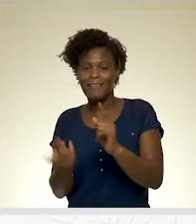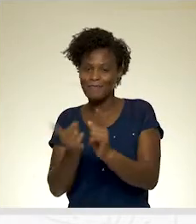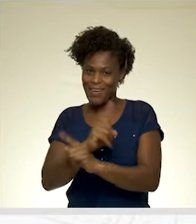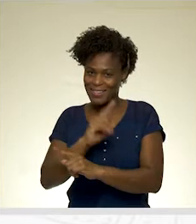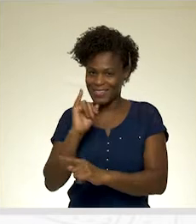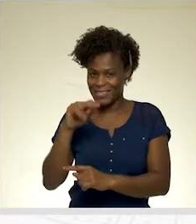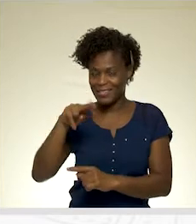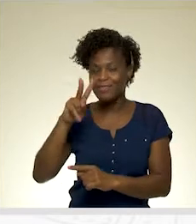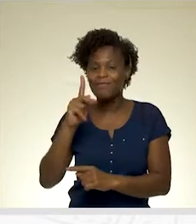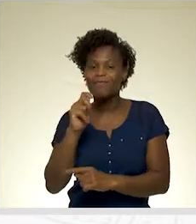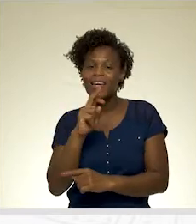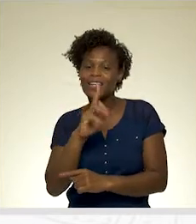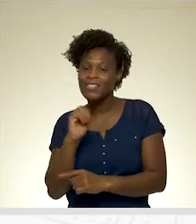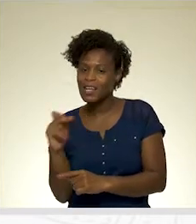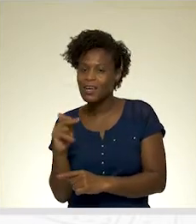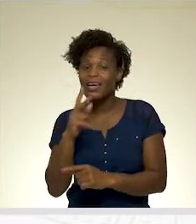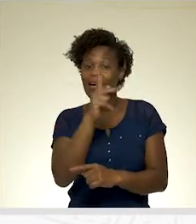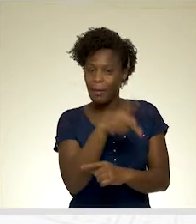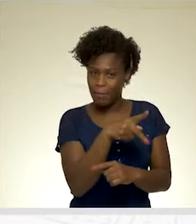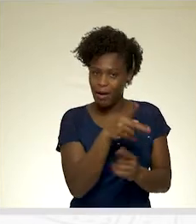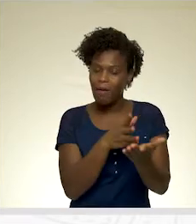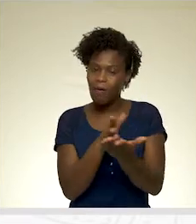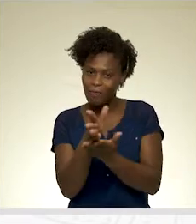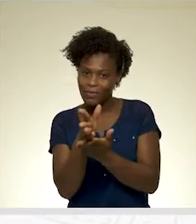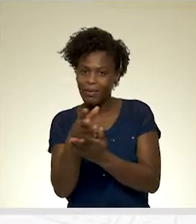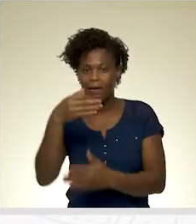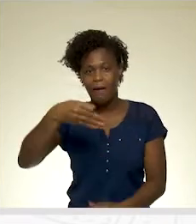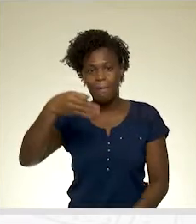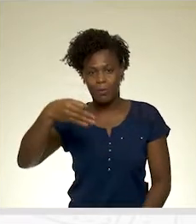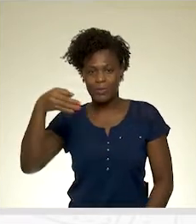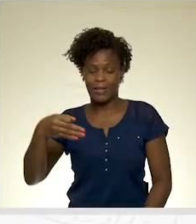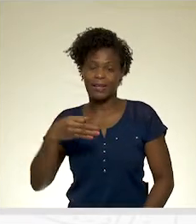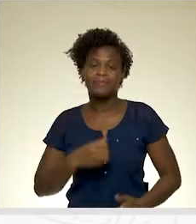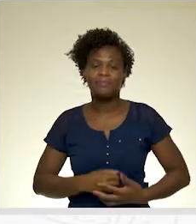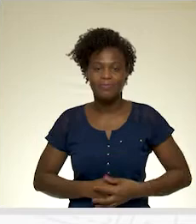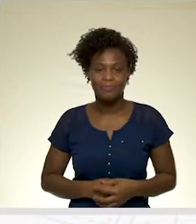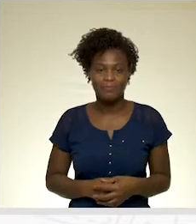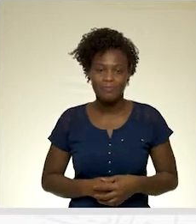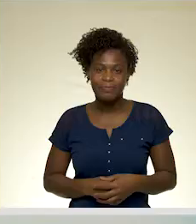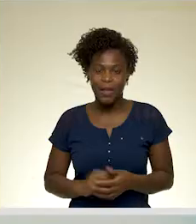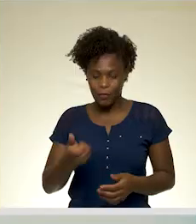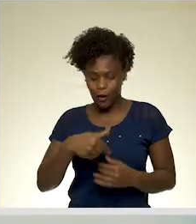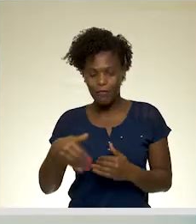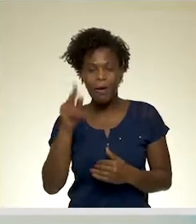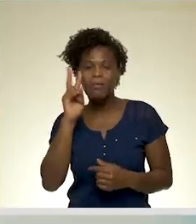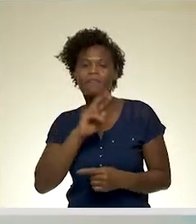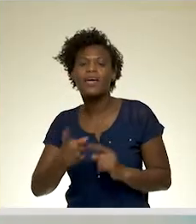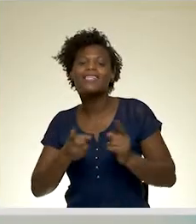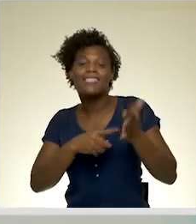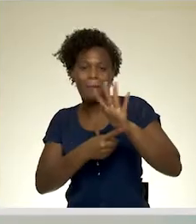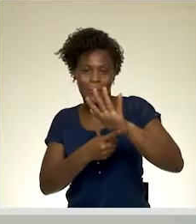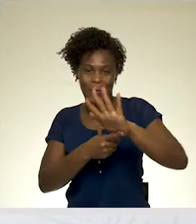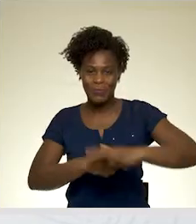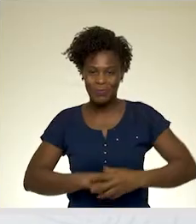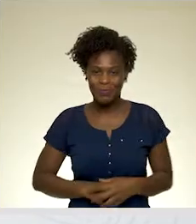O número k é a constante da proporcionalidade. Vamos ver um